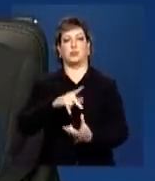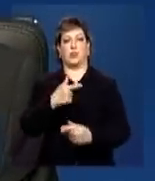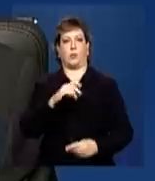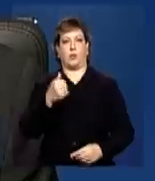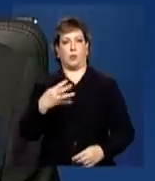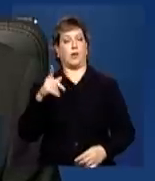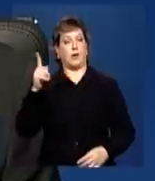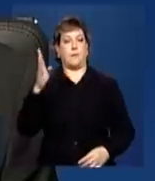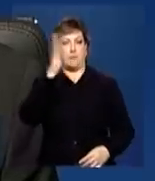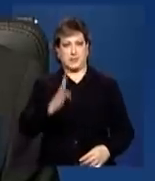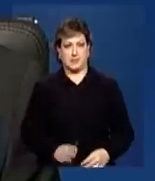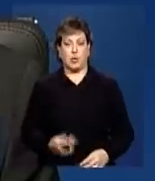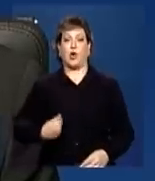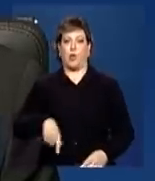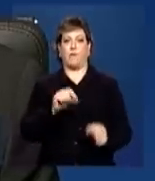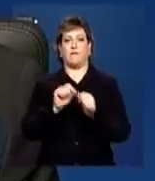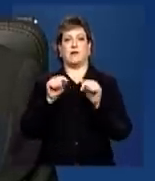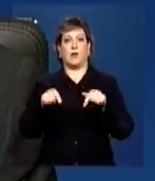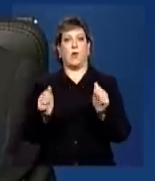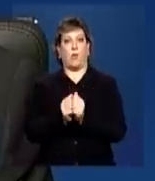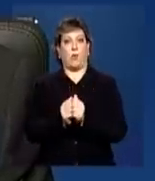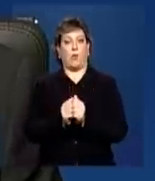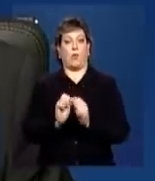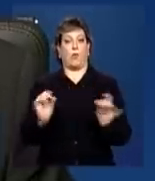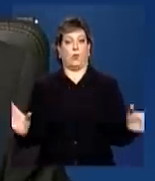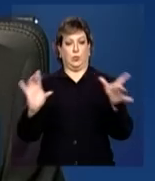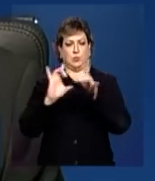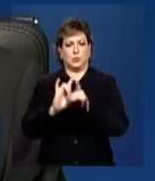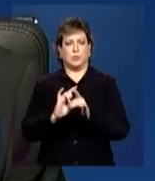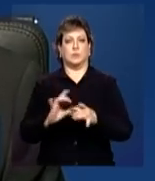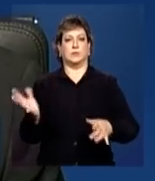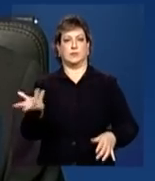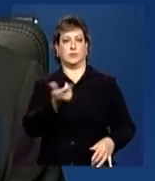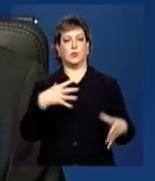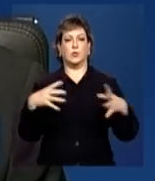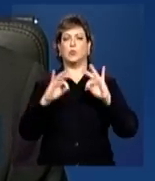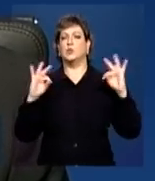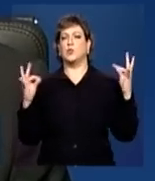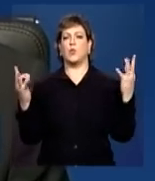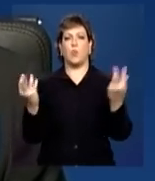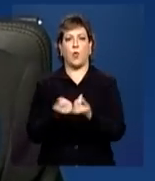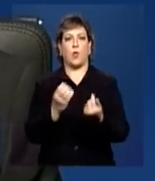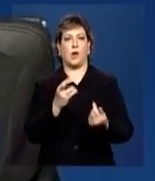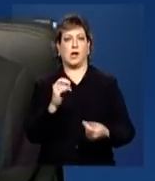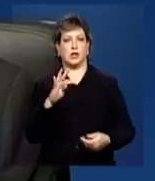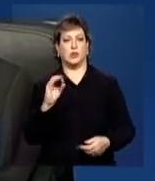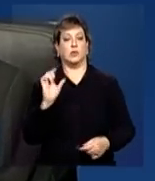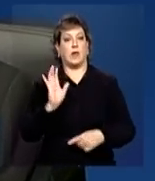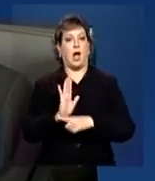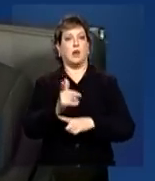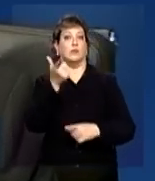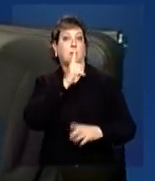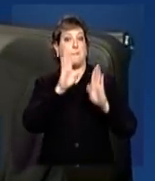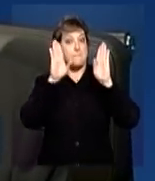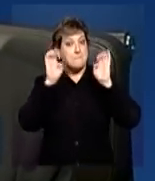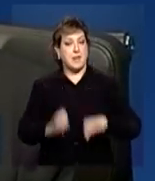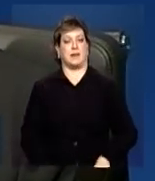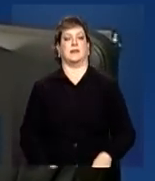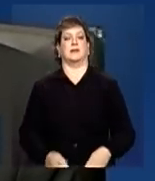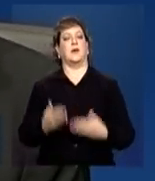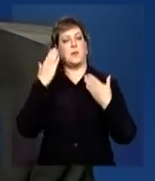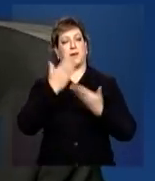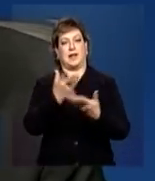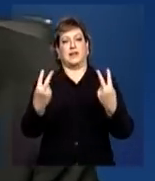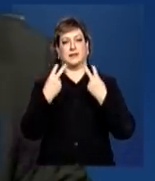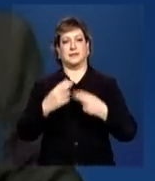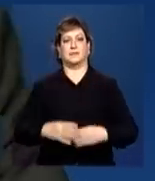2014 no Brasil. E o fazemos com um grau maior de integração entre todos os atores críticos para garantir o seu sucesso. Obrigado